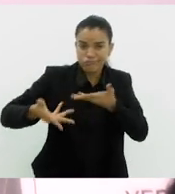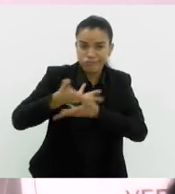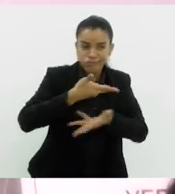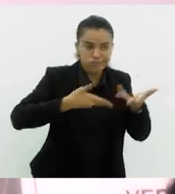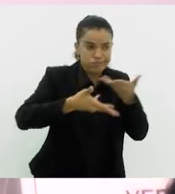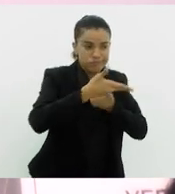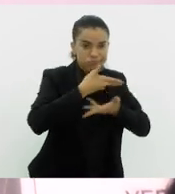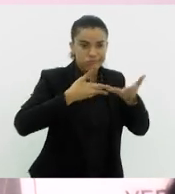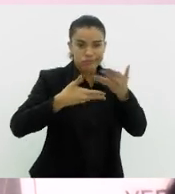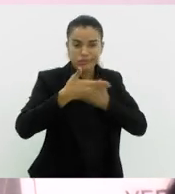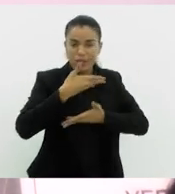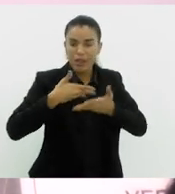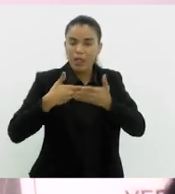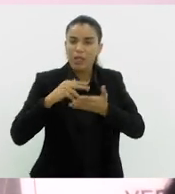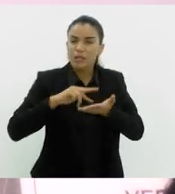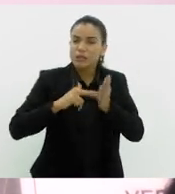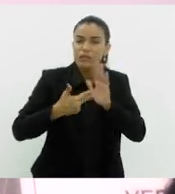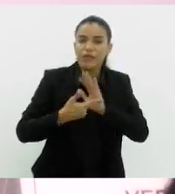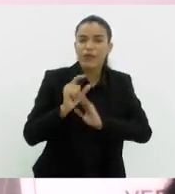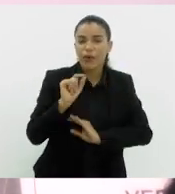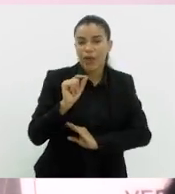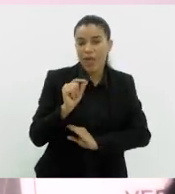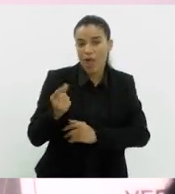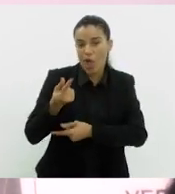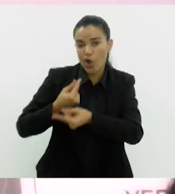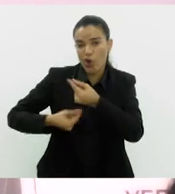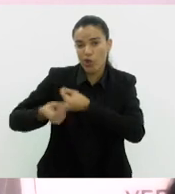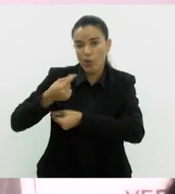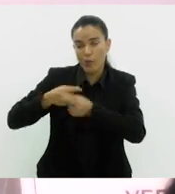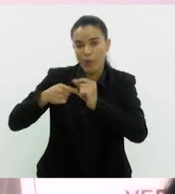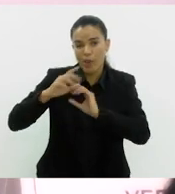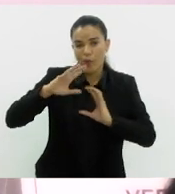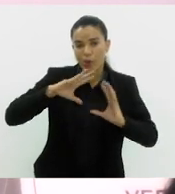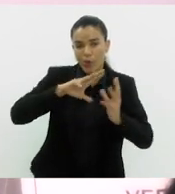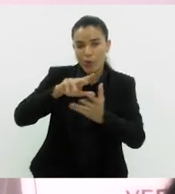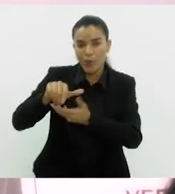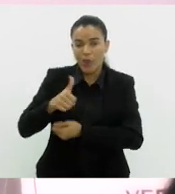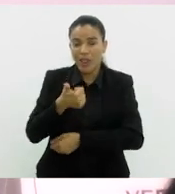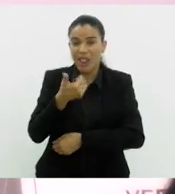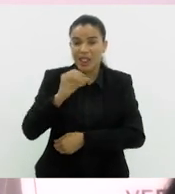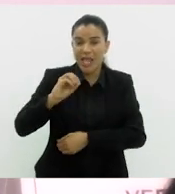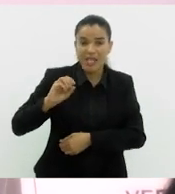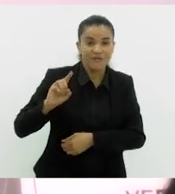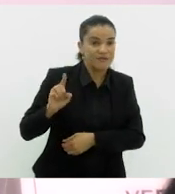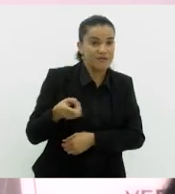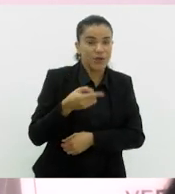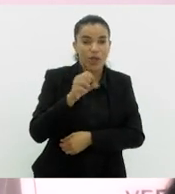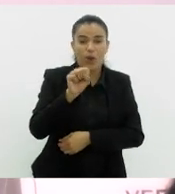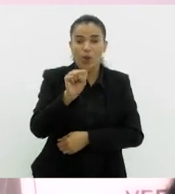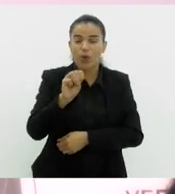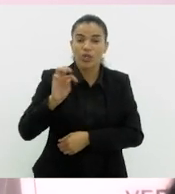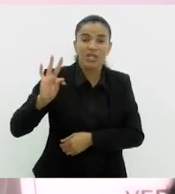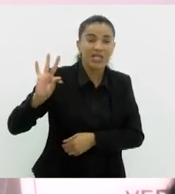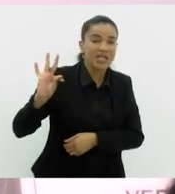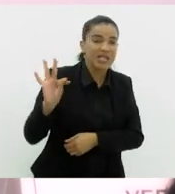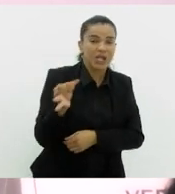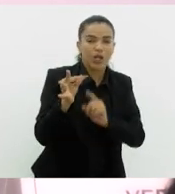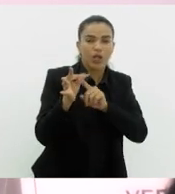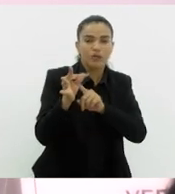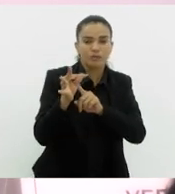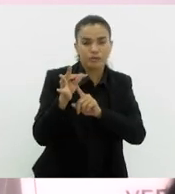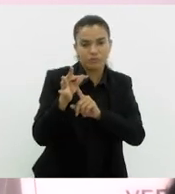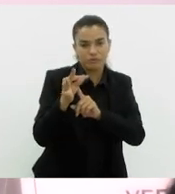por todas nós, elas rendem à economia global 10,8 trilhões de dólares por